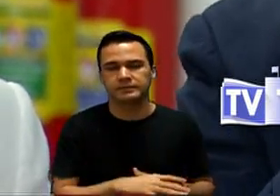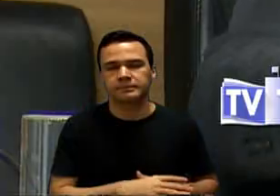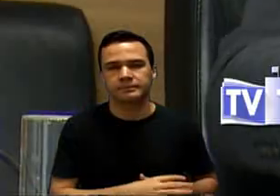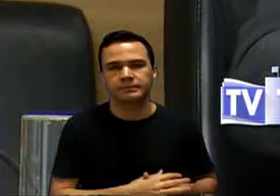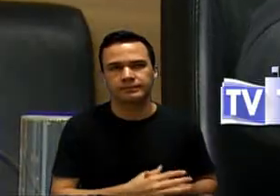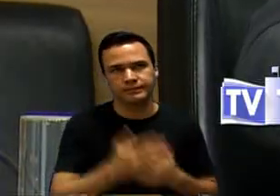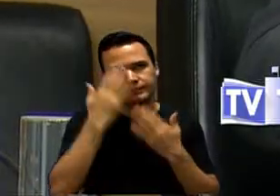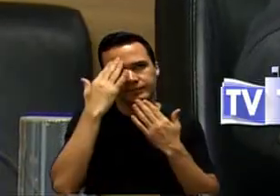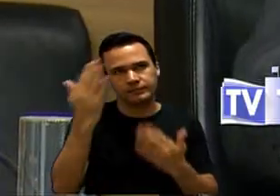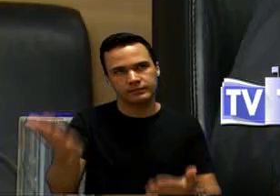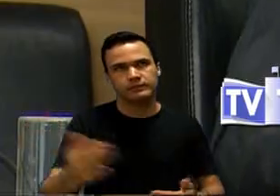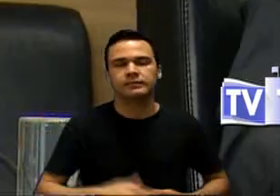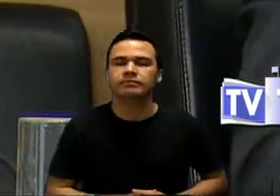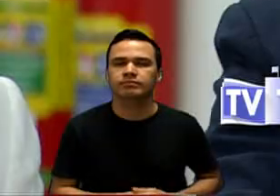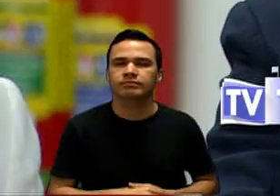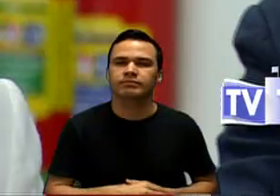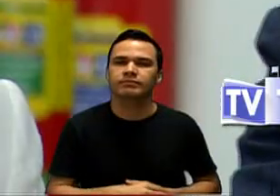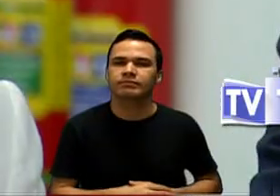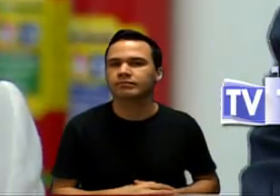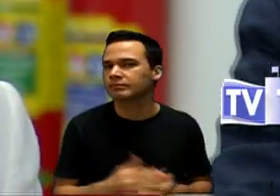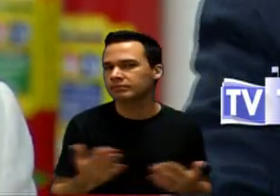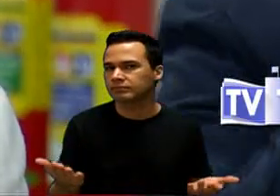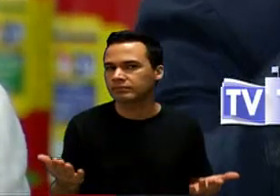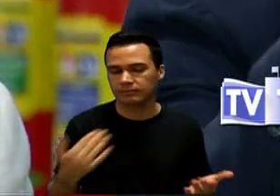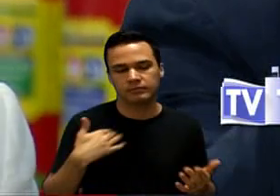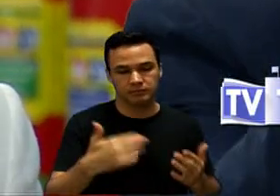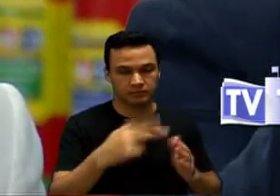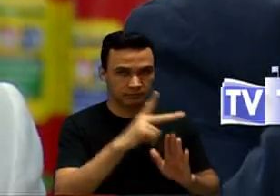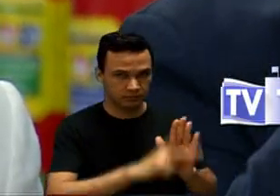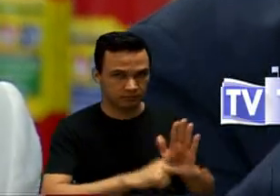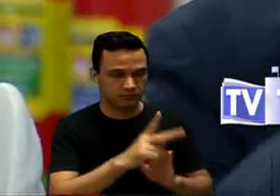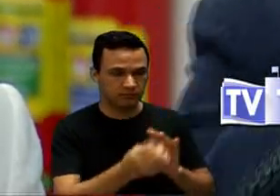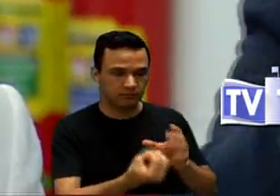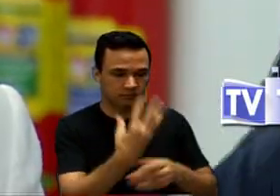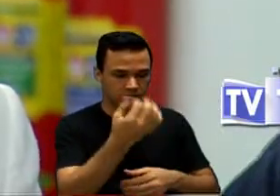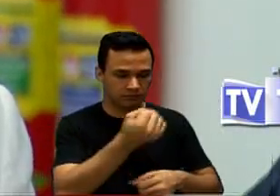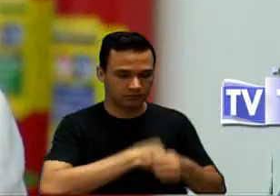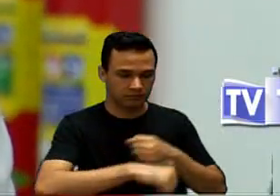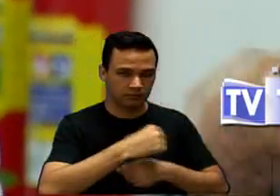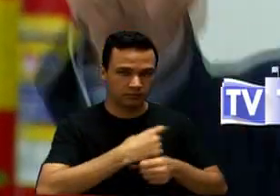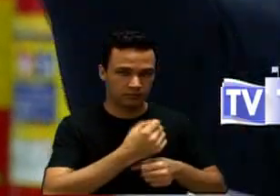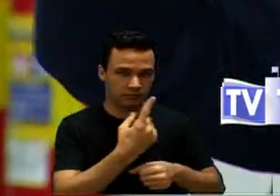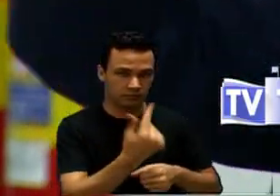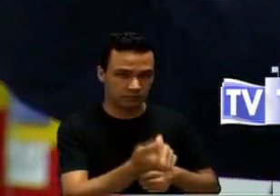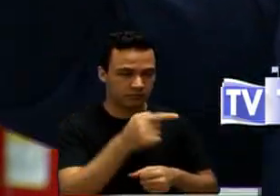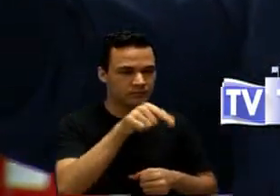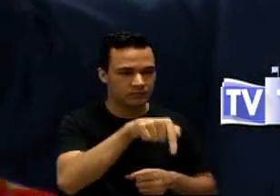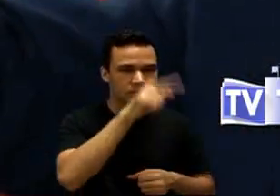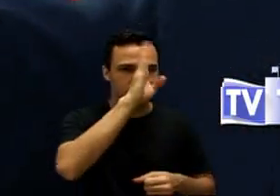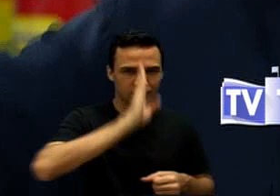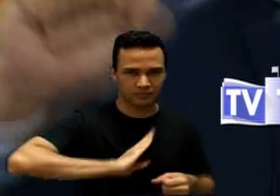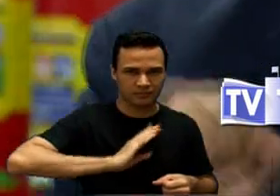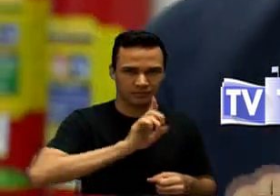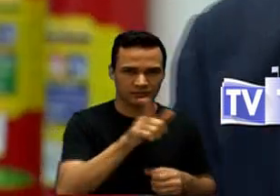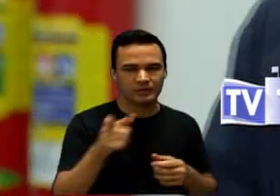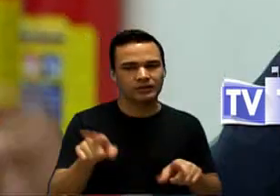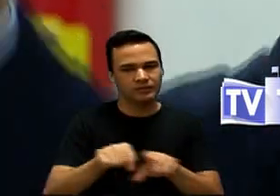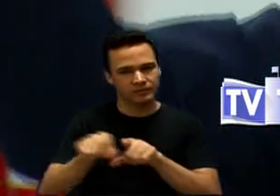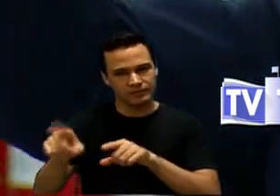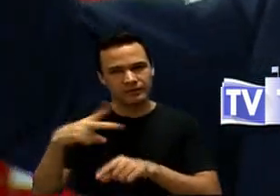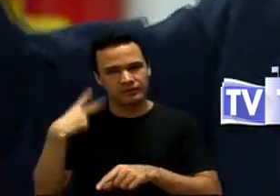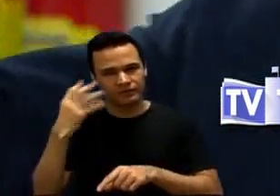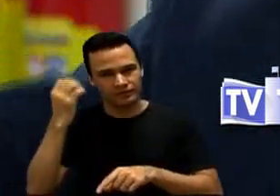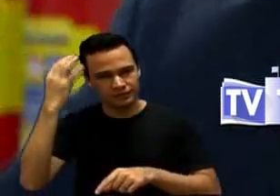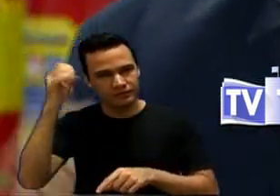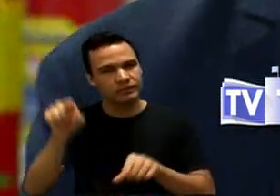vereador. Falando. Obrigado, senhor presidente. Então, eu fiz um projeto aqui em 2017, que é do passe livre, onde a vereadora Fernanda também fez,